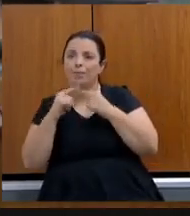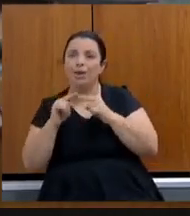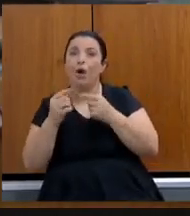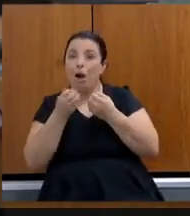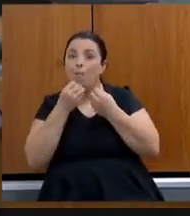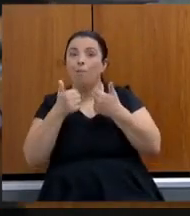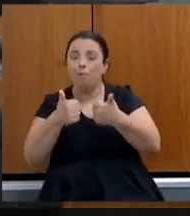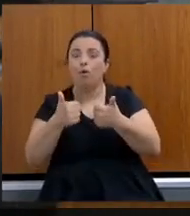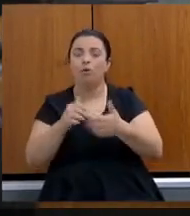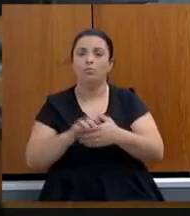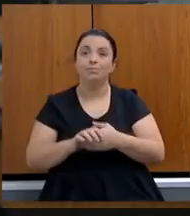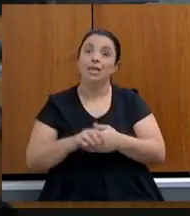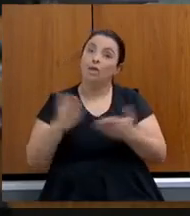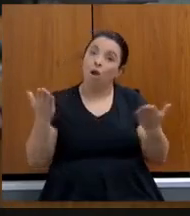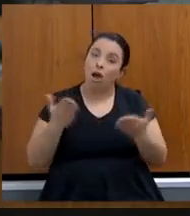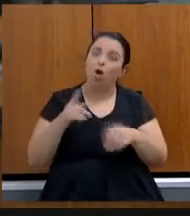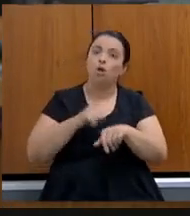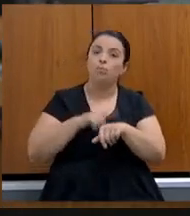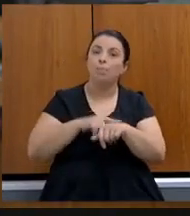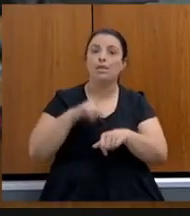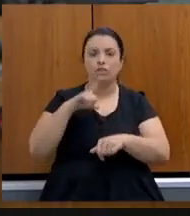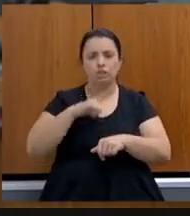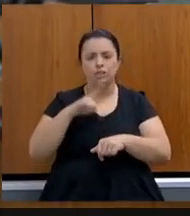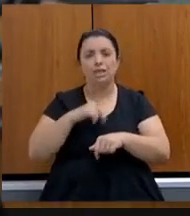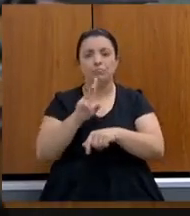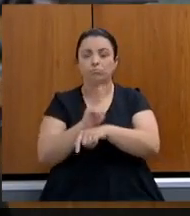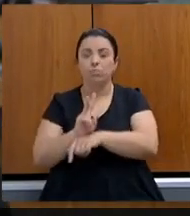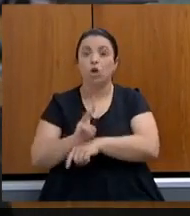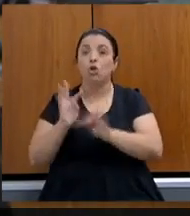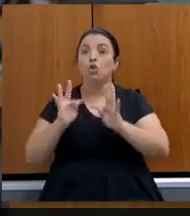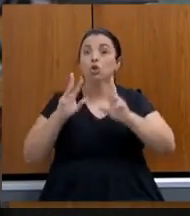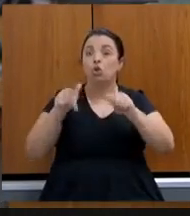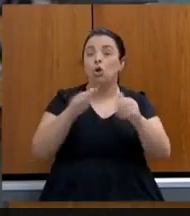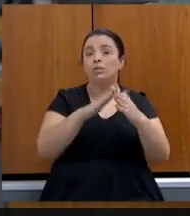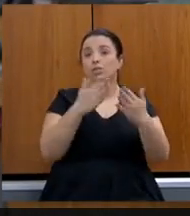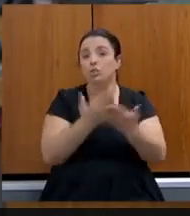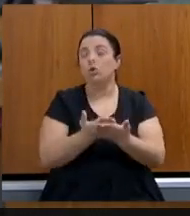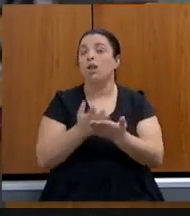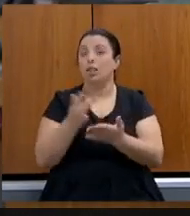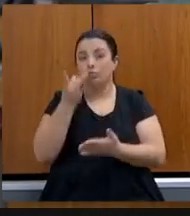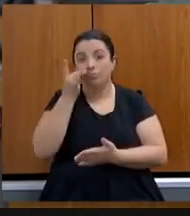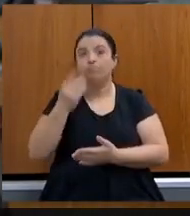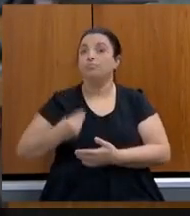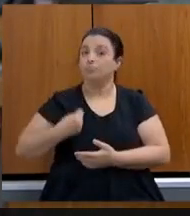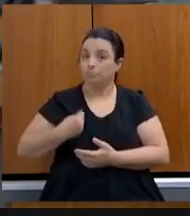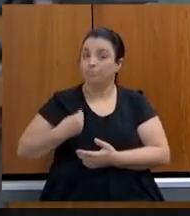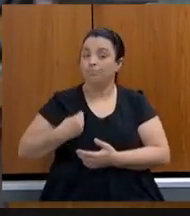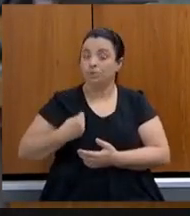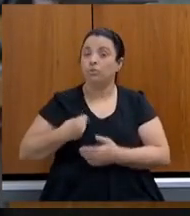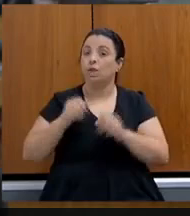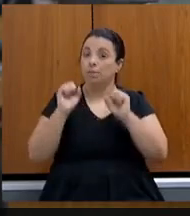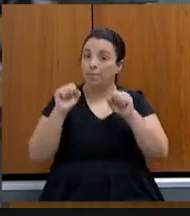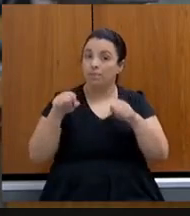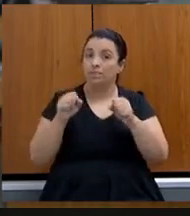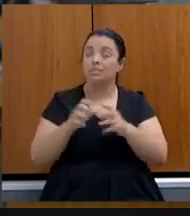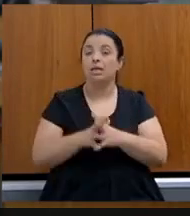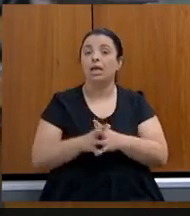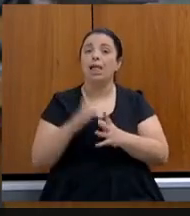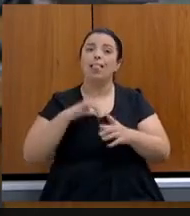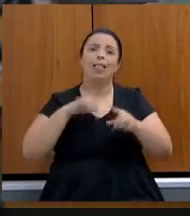tem um sistema porque todas as atividades escolares estão retornando presencialmente na deputada Laura falava disso né da